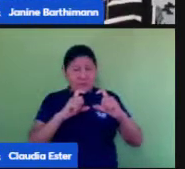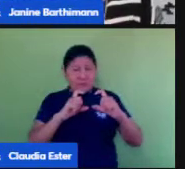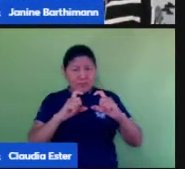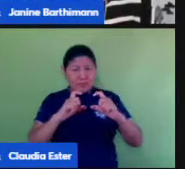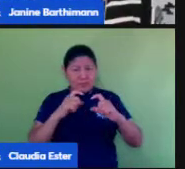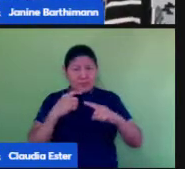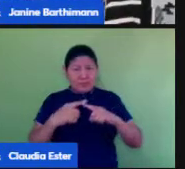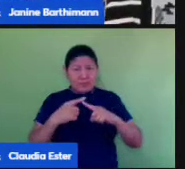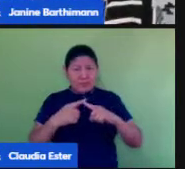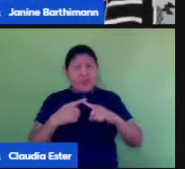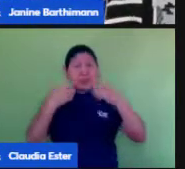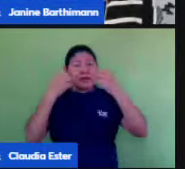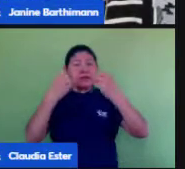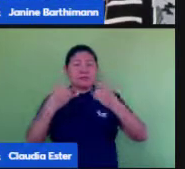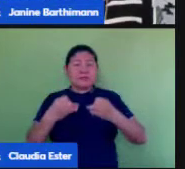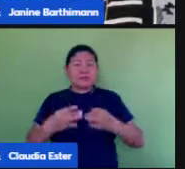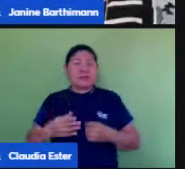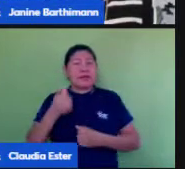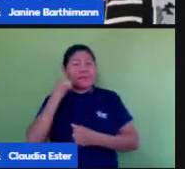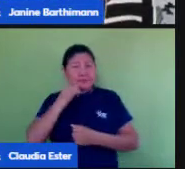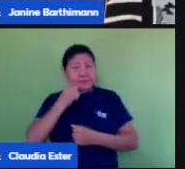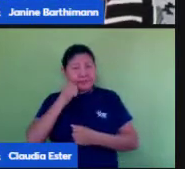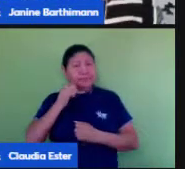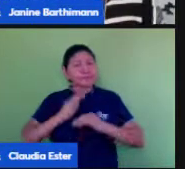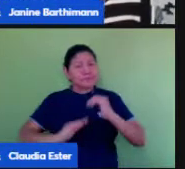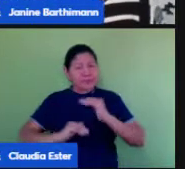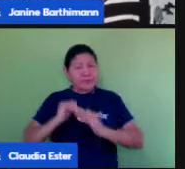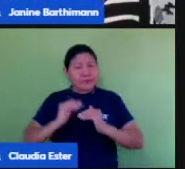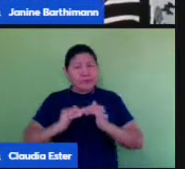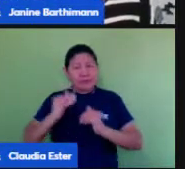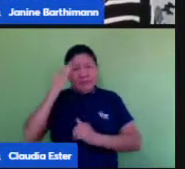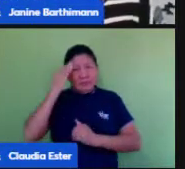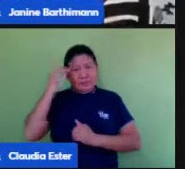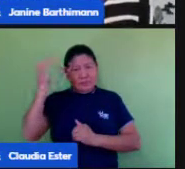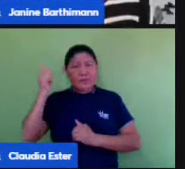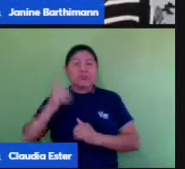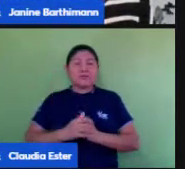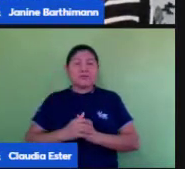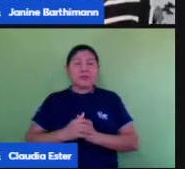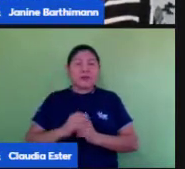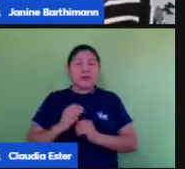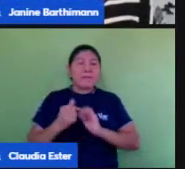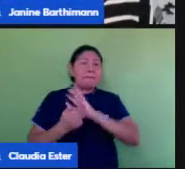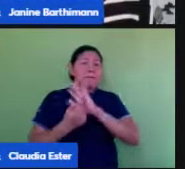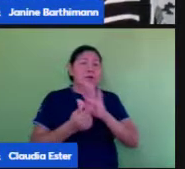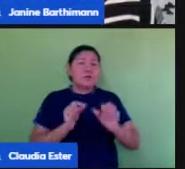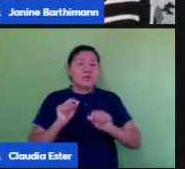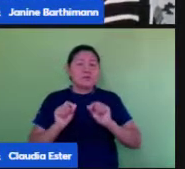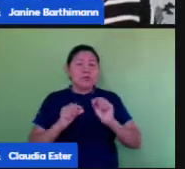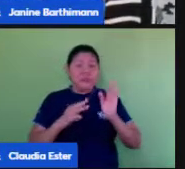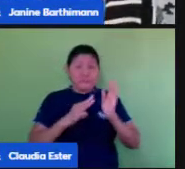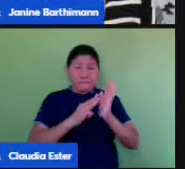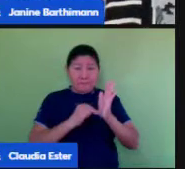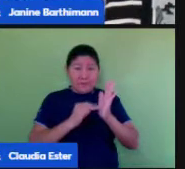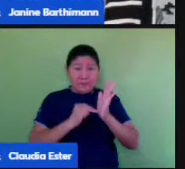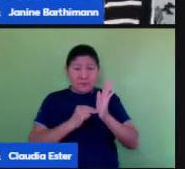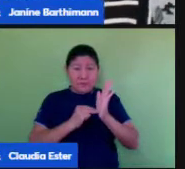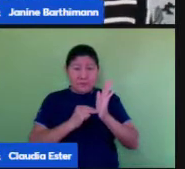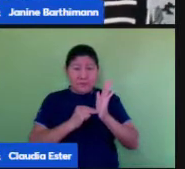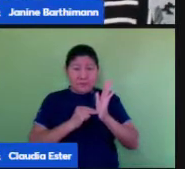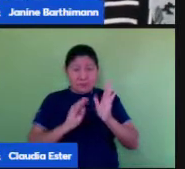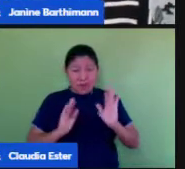Soares nos ensina quanto ao método? Então, ela diz assim, que os métodos não são a questão central,